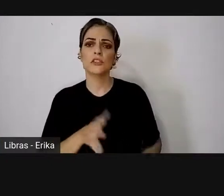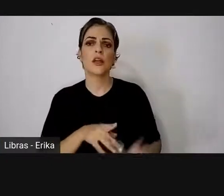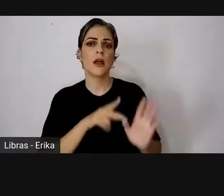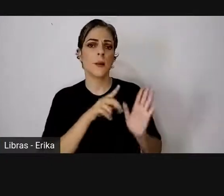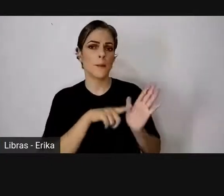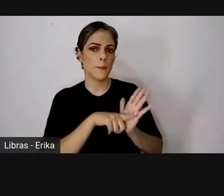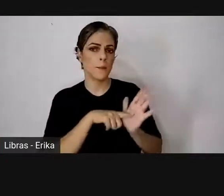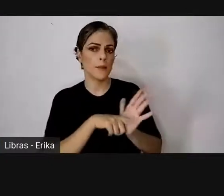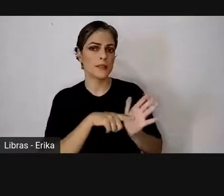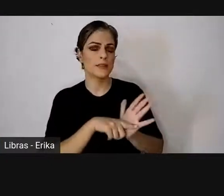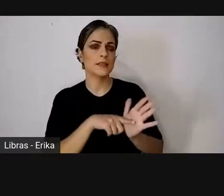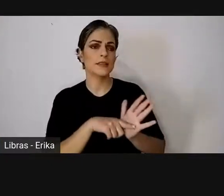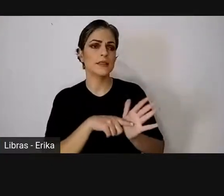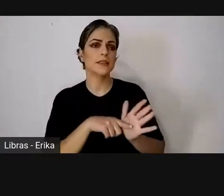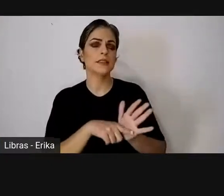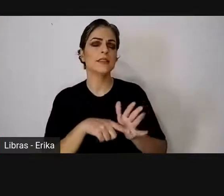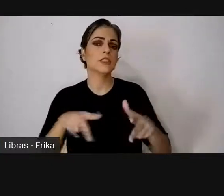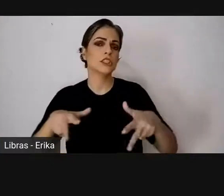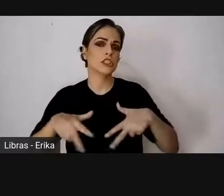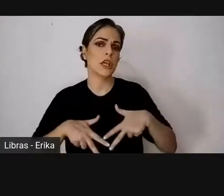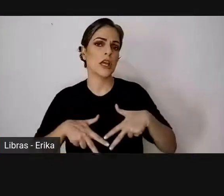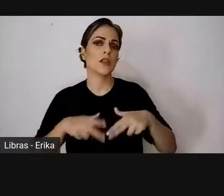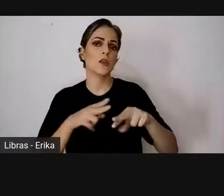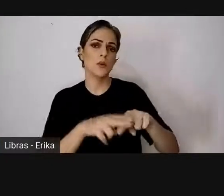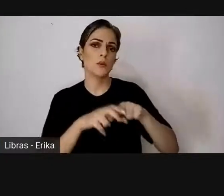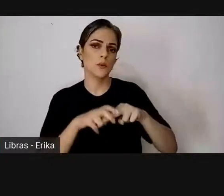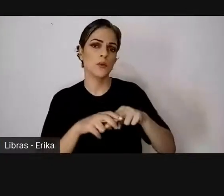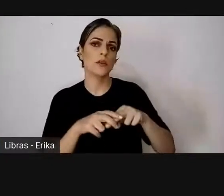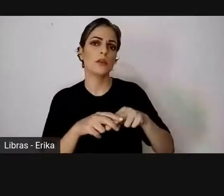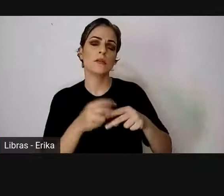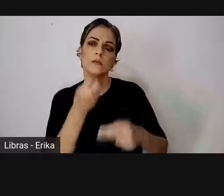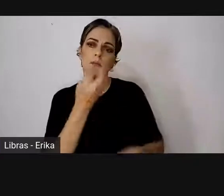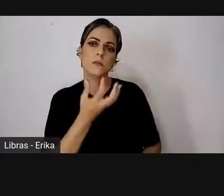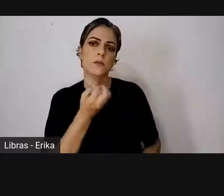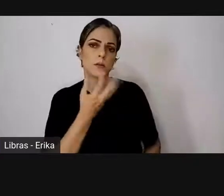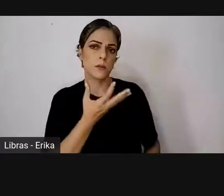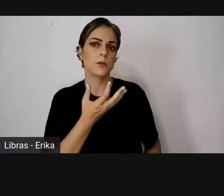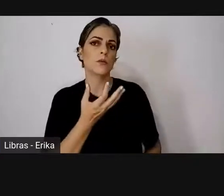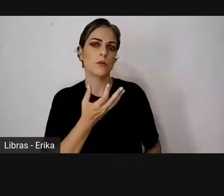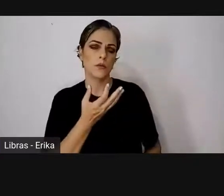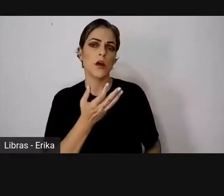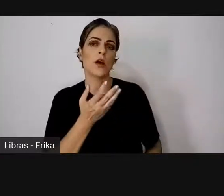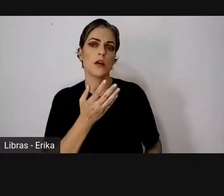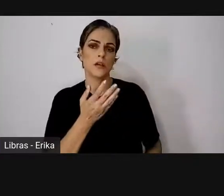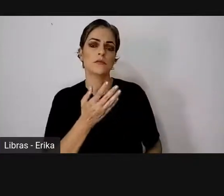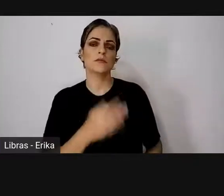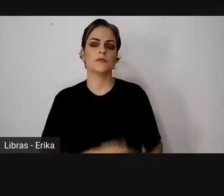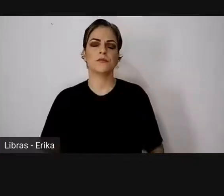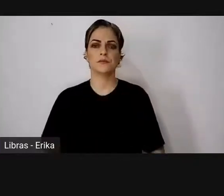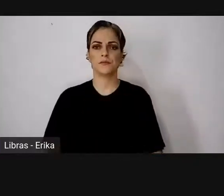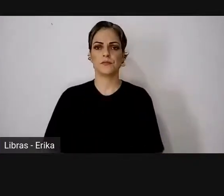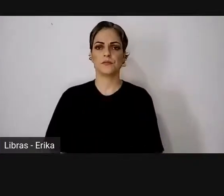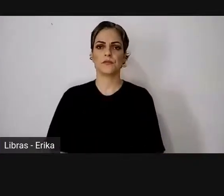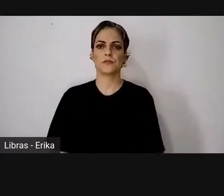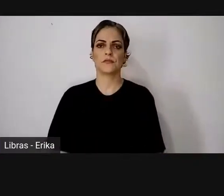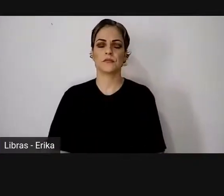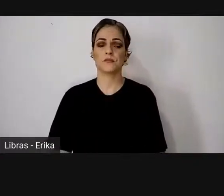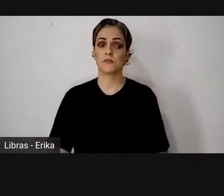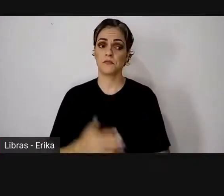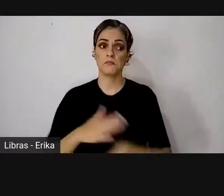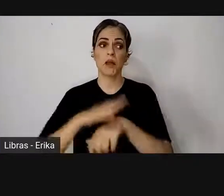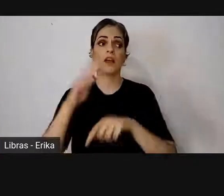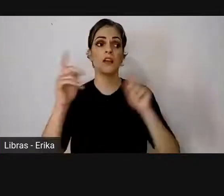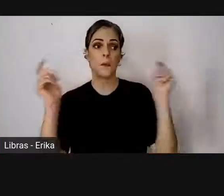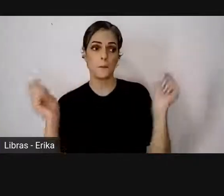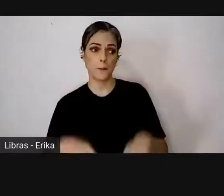por trás é uma coisa que eu acho que vai ajudar bastante quer dizer, te capacita para aplicar para